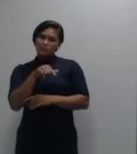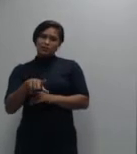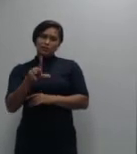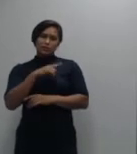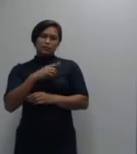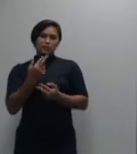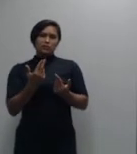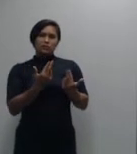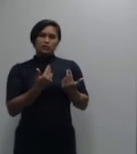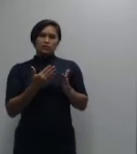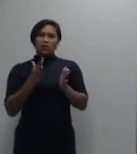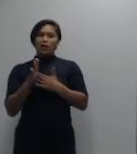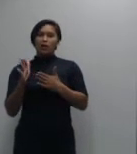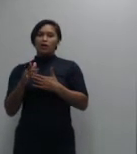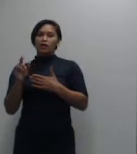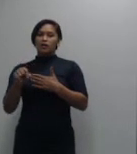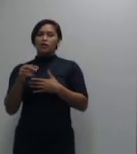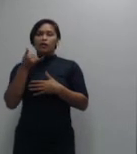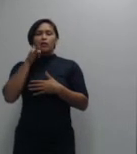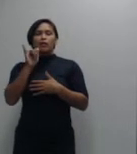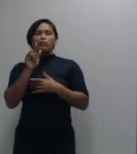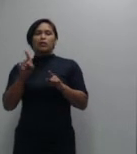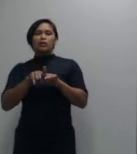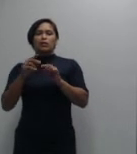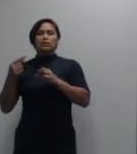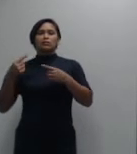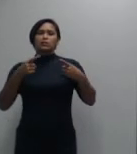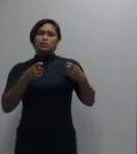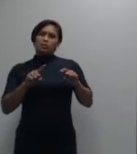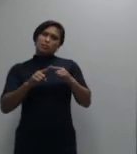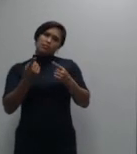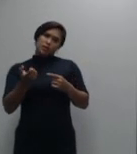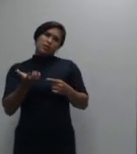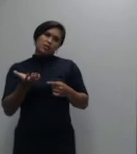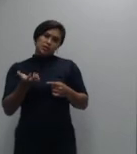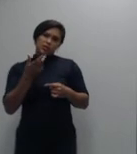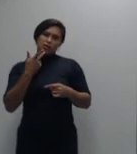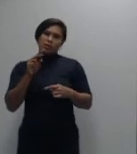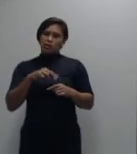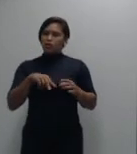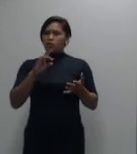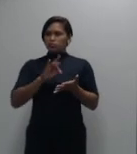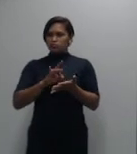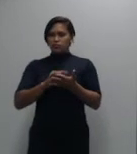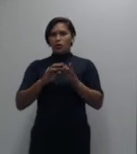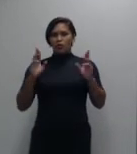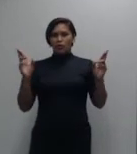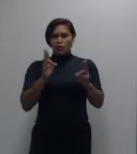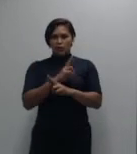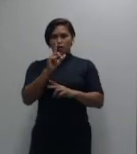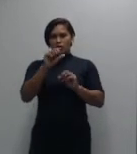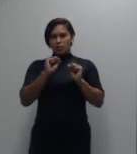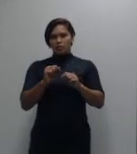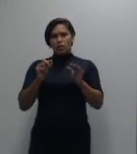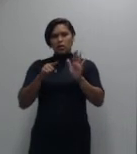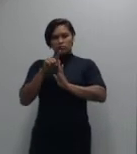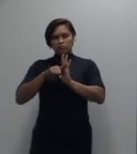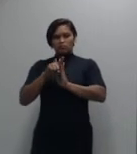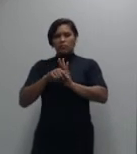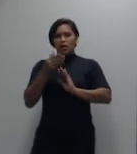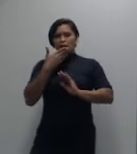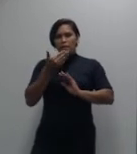seria então a saída para evitar esse debate mas eu certamente o relator poderá examinar melhor